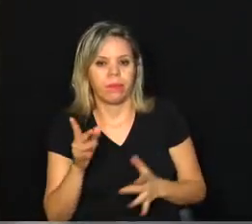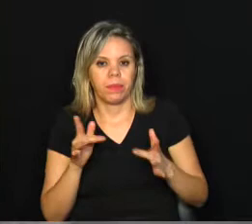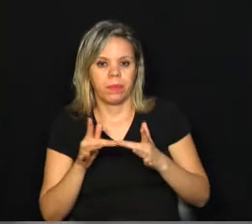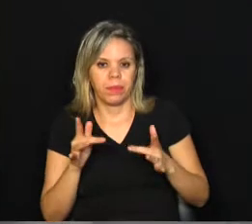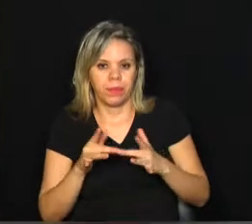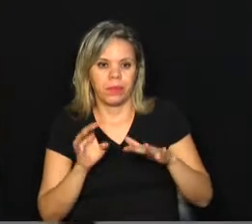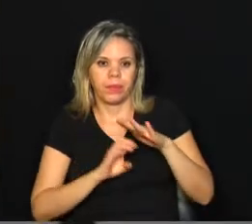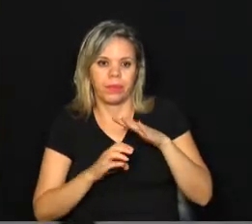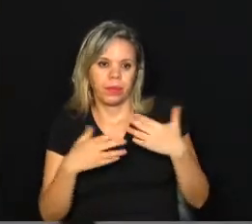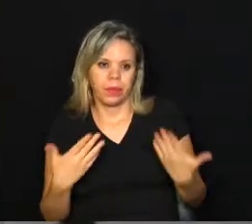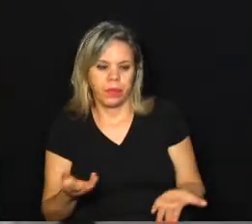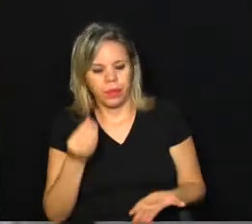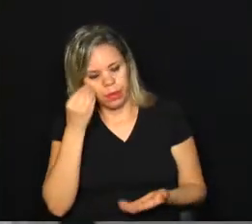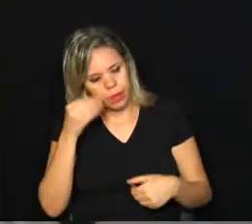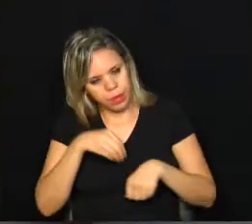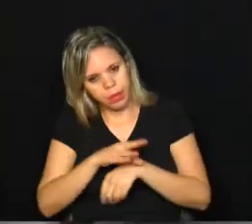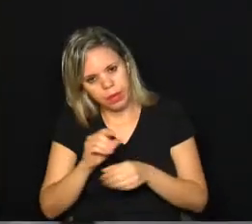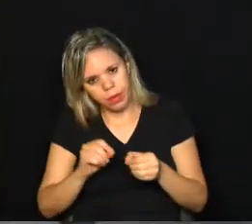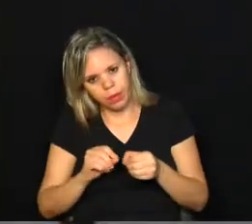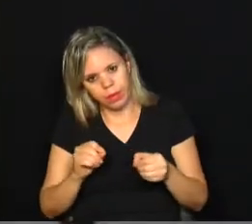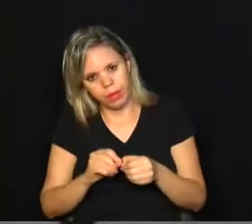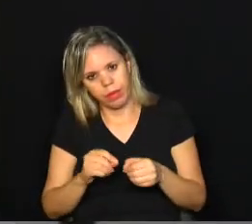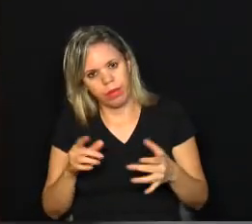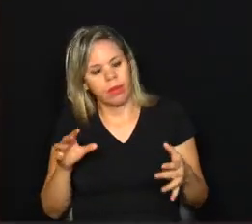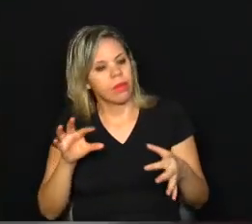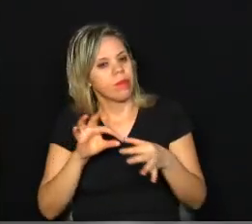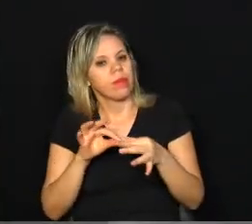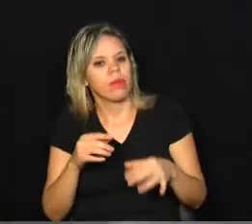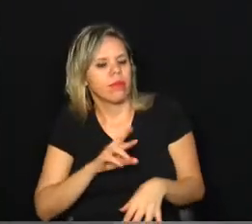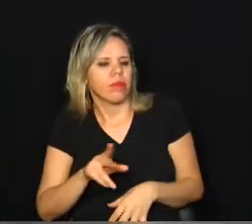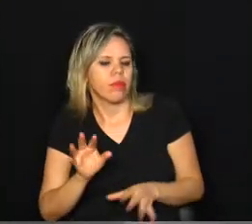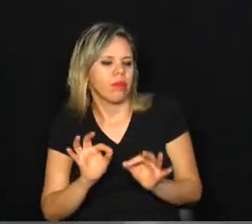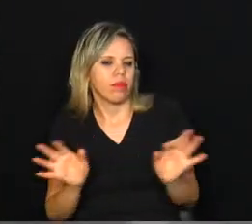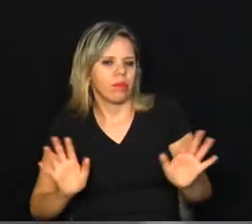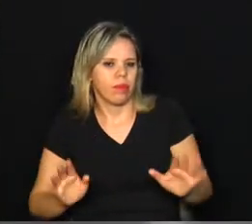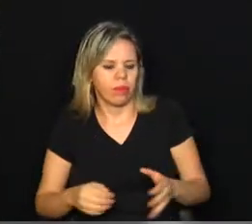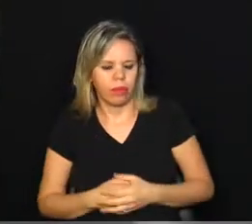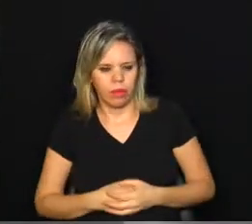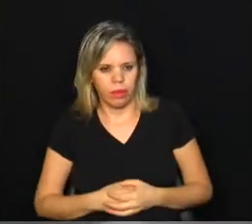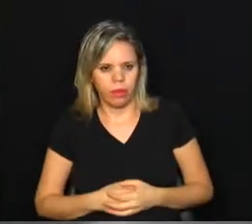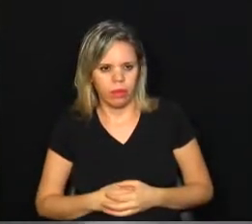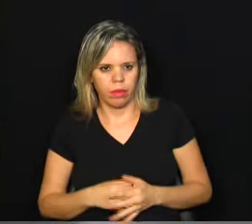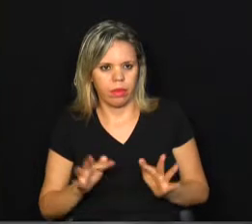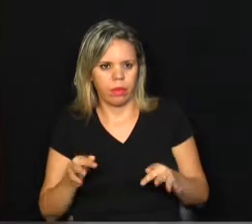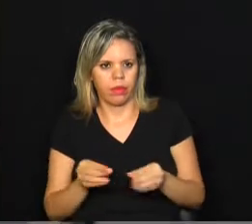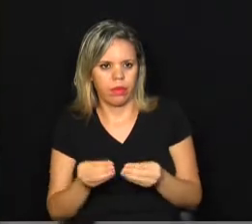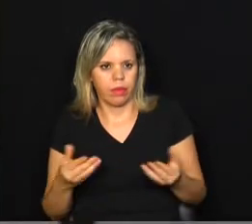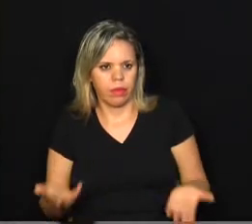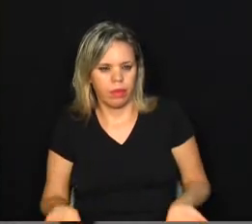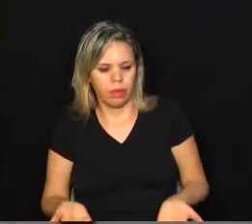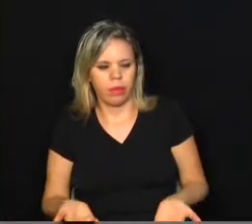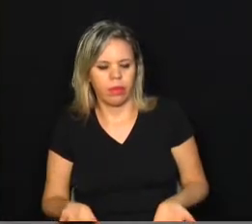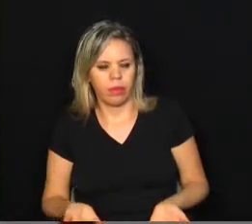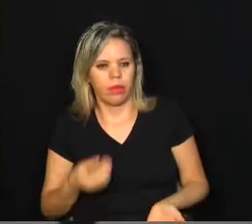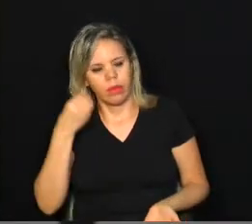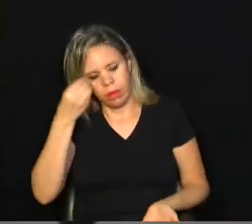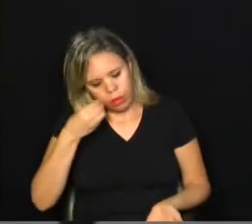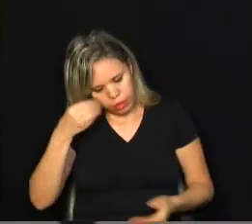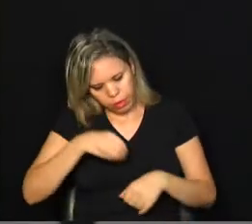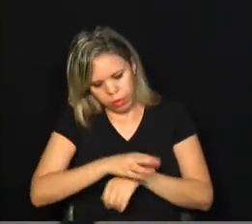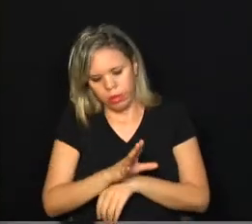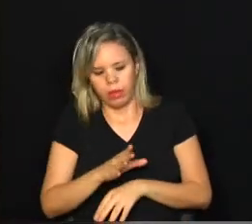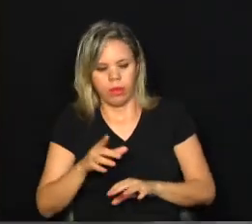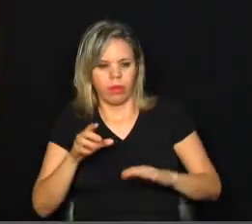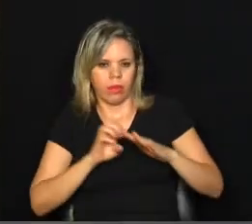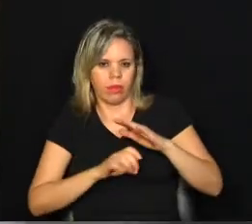com as empresas, tentando fazer essa ligação, que não é muito simples, né? Então, por fim, dada a minha experiência numa